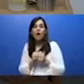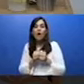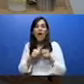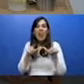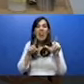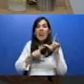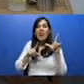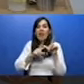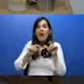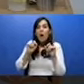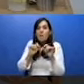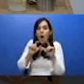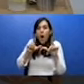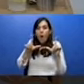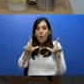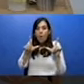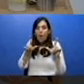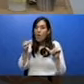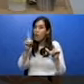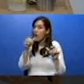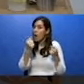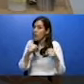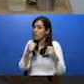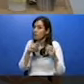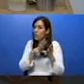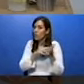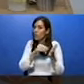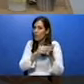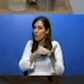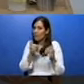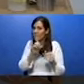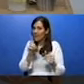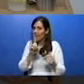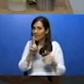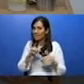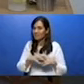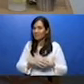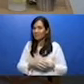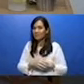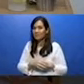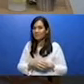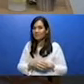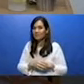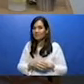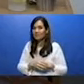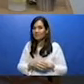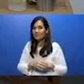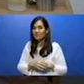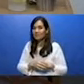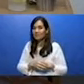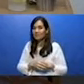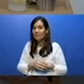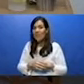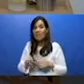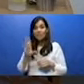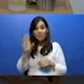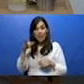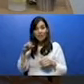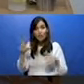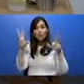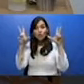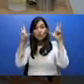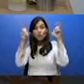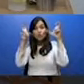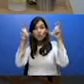vocês não precisam copiar o textinho no caderno de vocês. Então, eu coloquei lá o título,